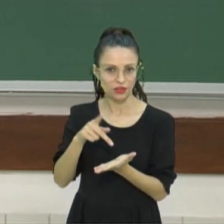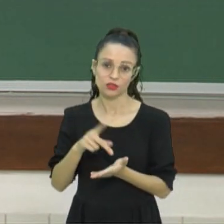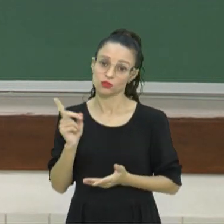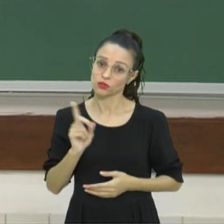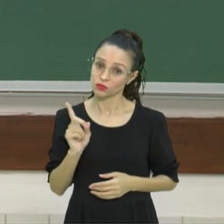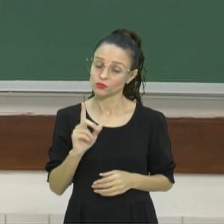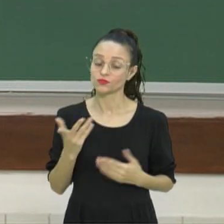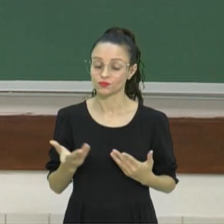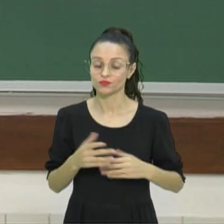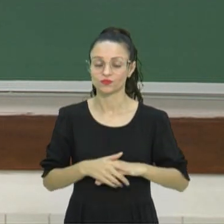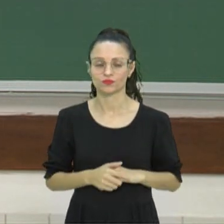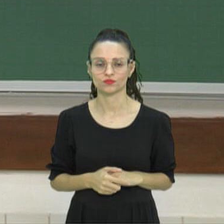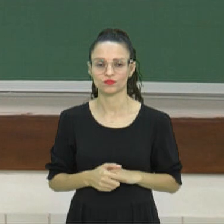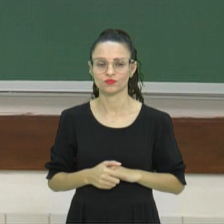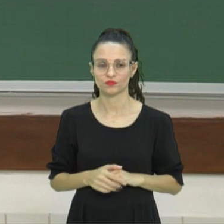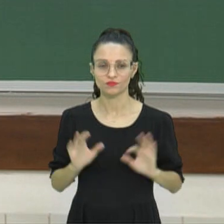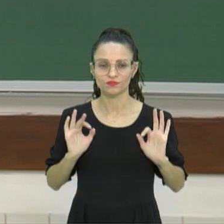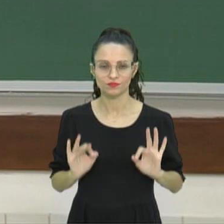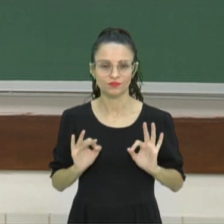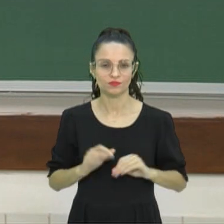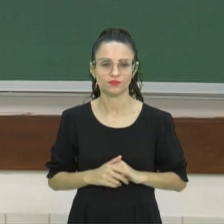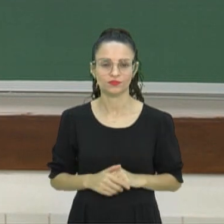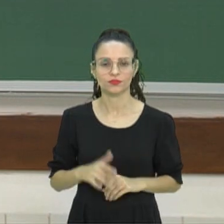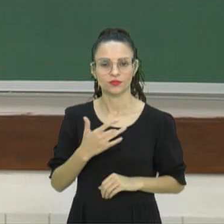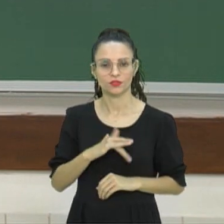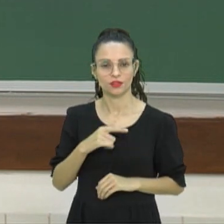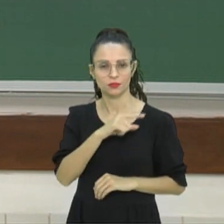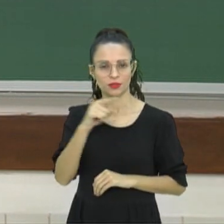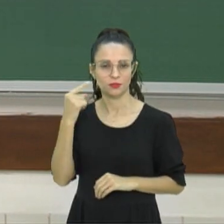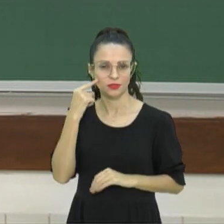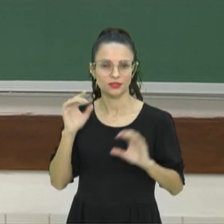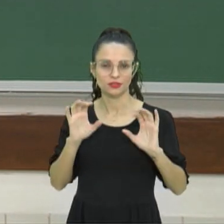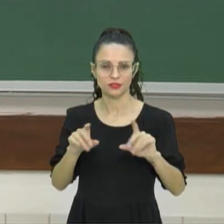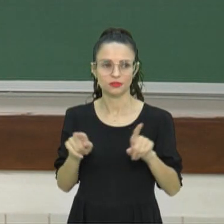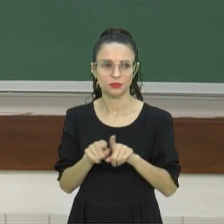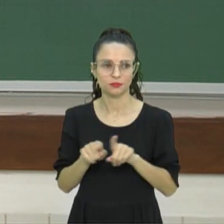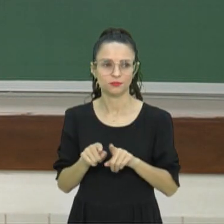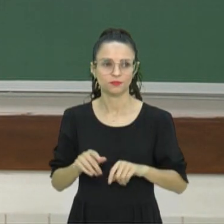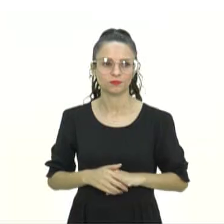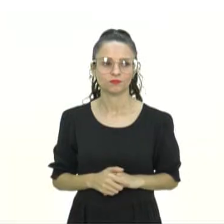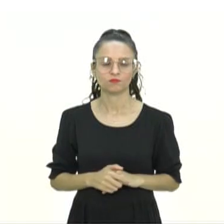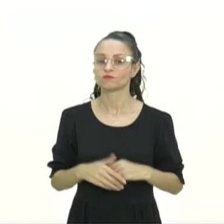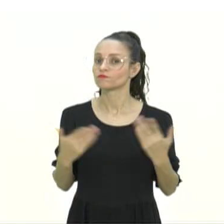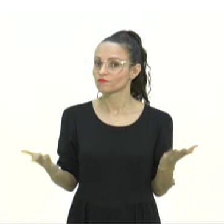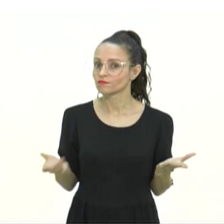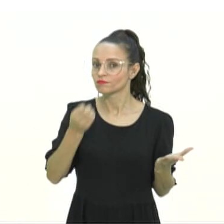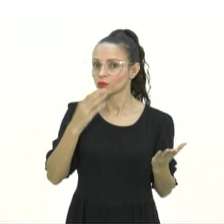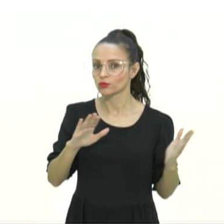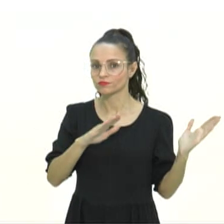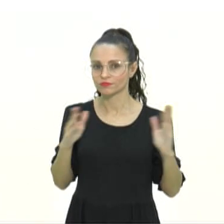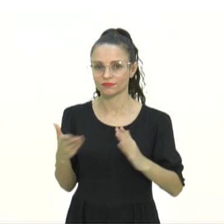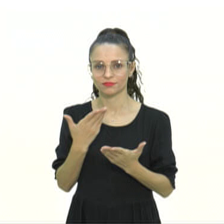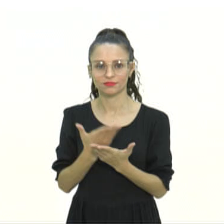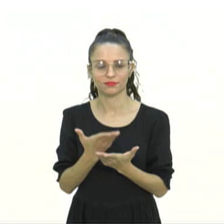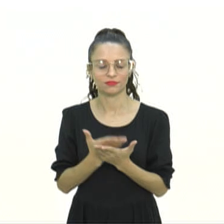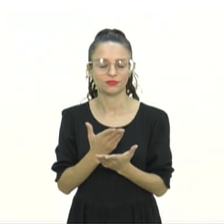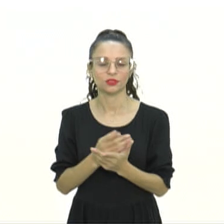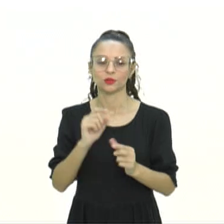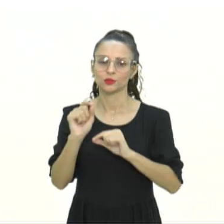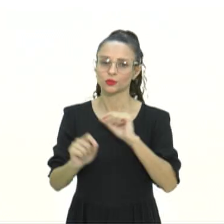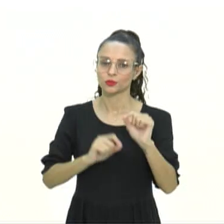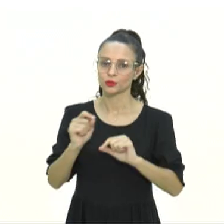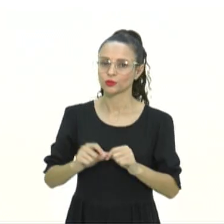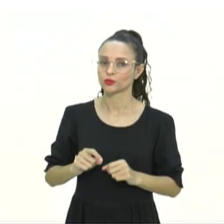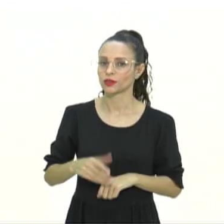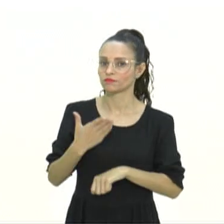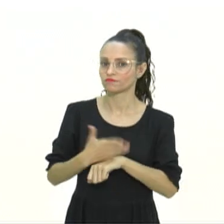como colocada, certo? Então vale a pena a gente pensar dessa forma também. Bom, durante essa aula nós fizemos